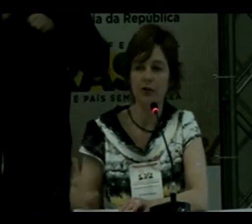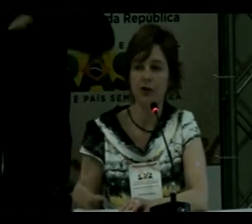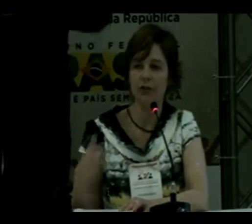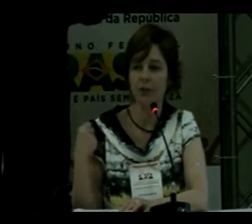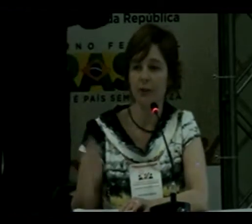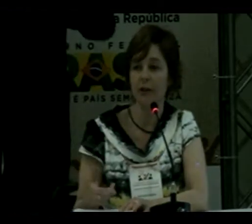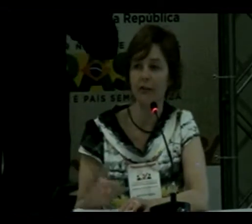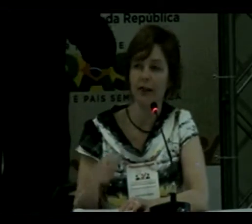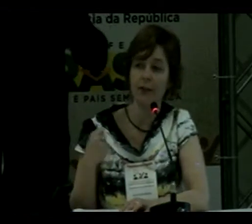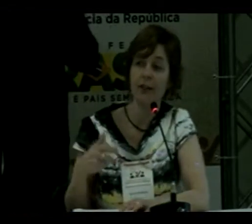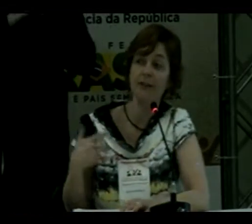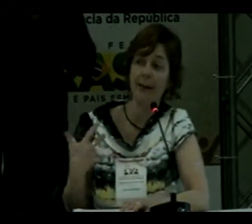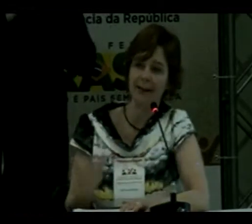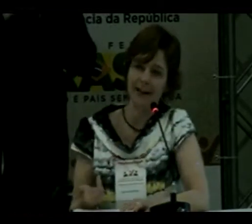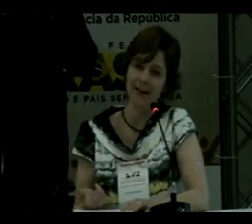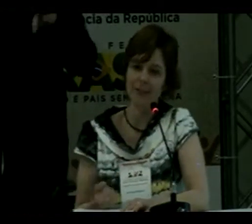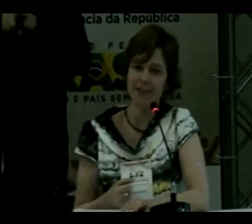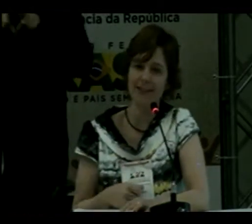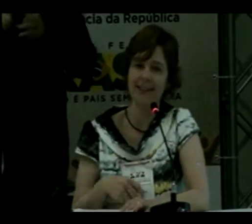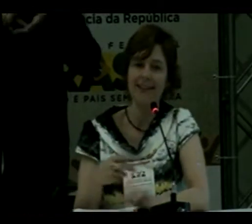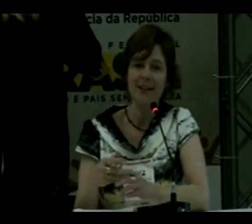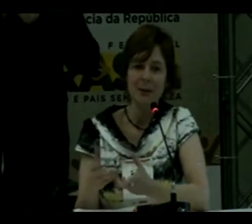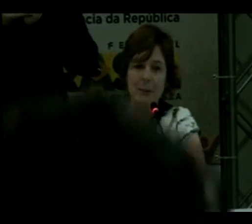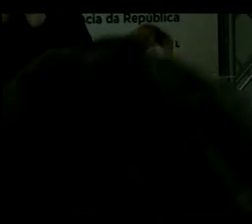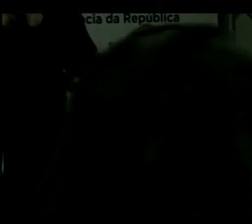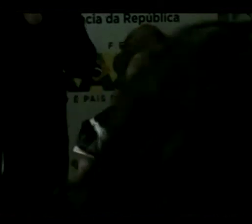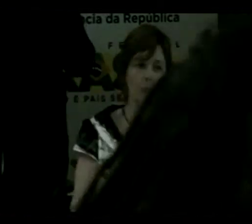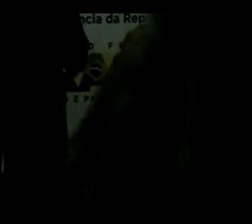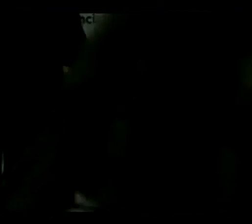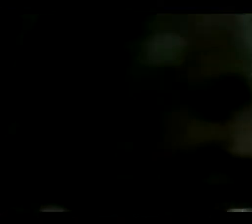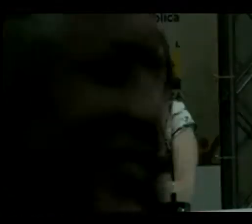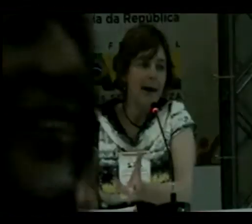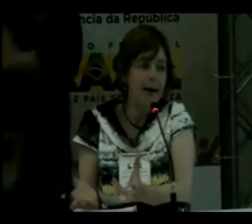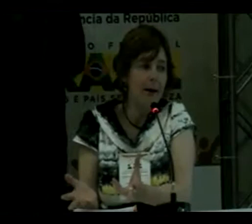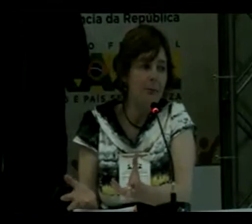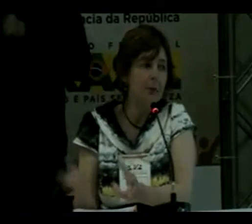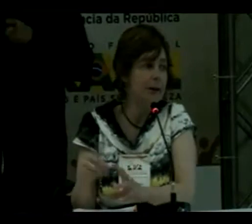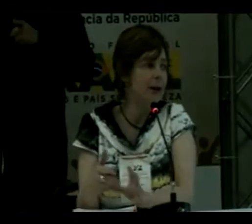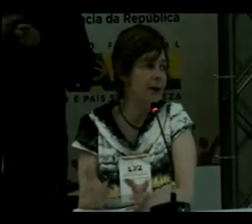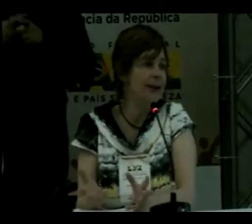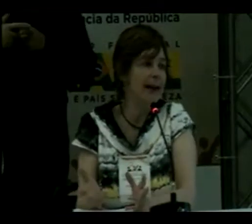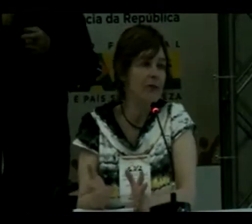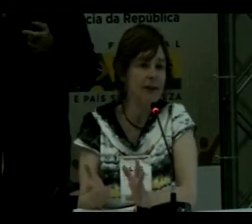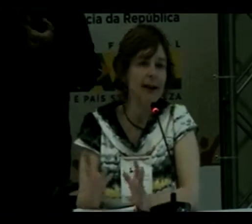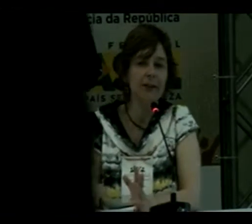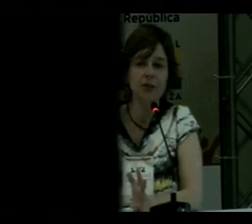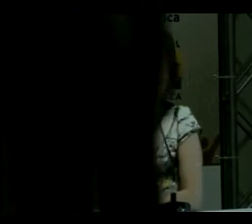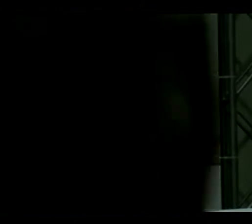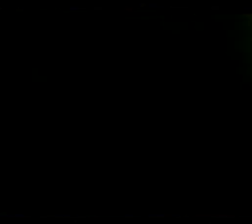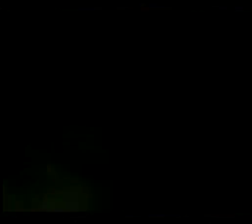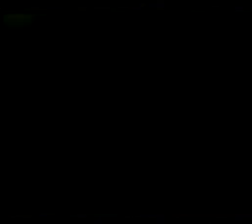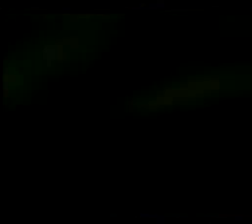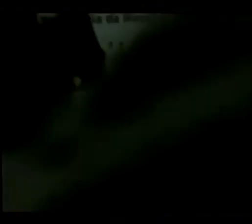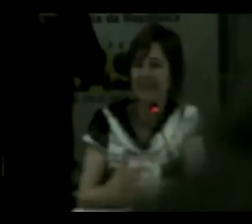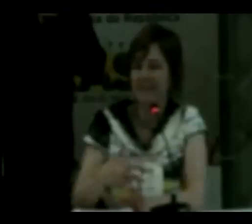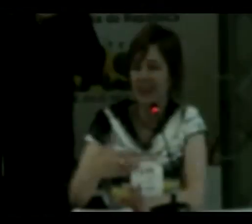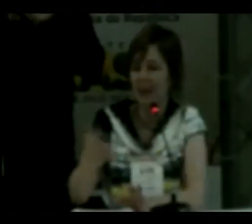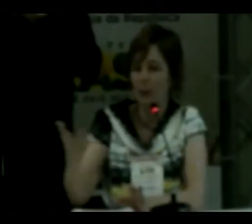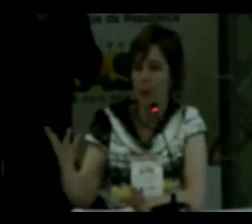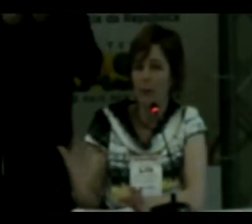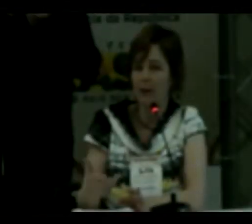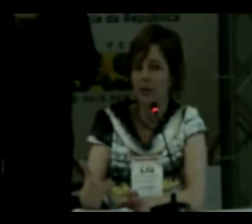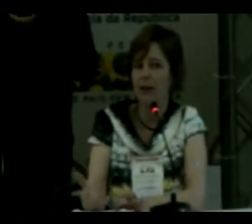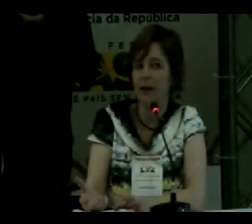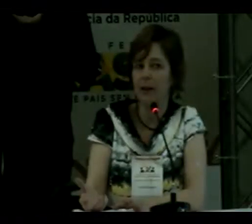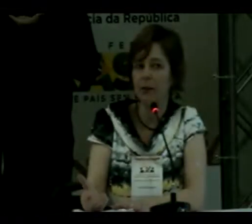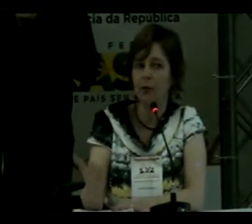os sentidos e os significados das palavras, né? Porque, como é amplo, então ele deve garantir que exista